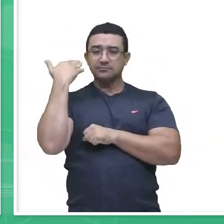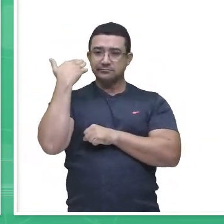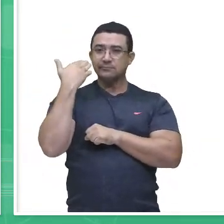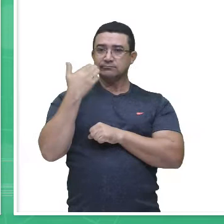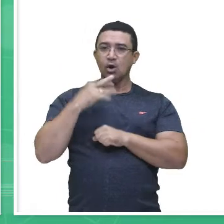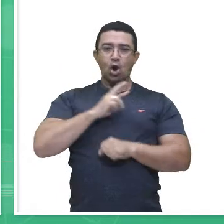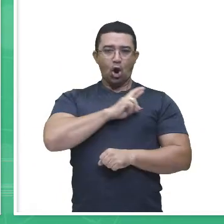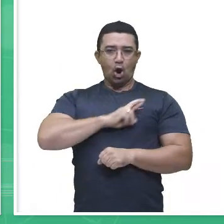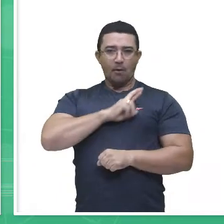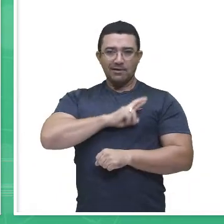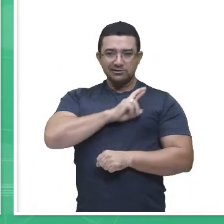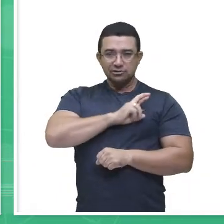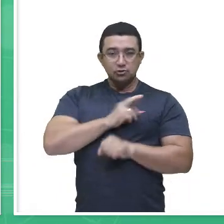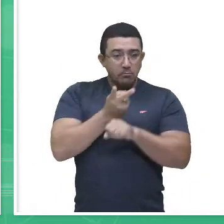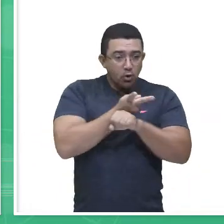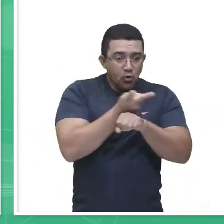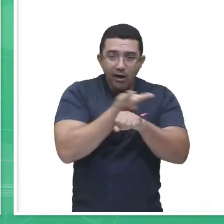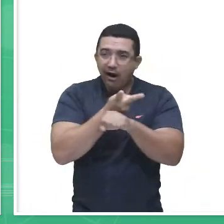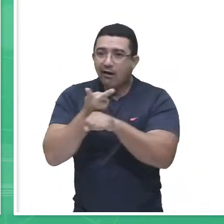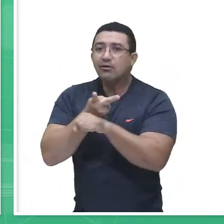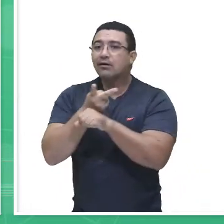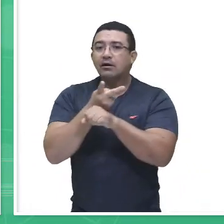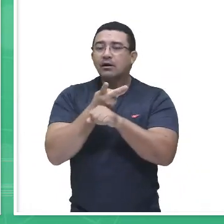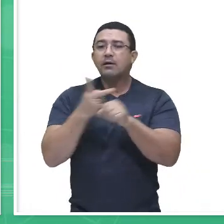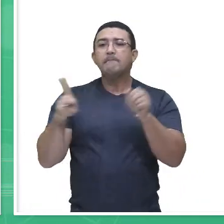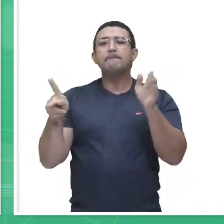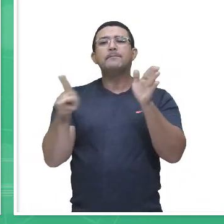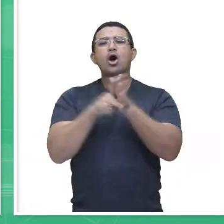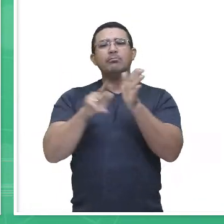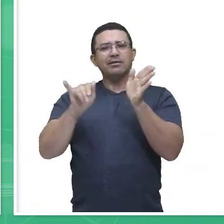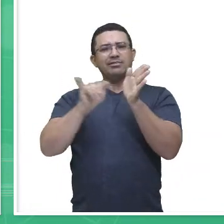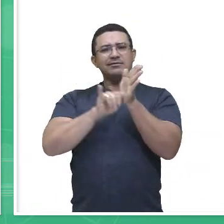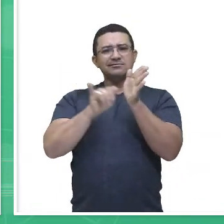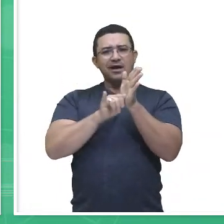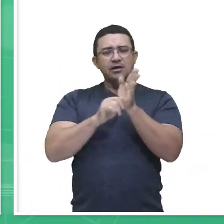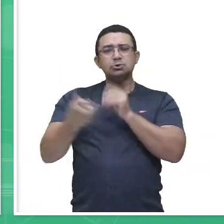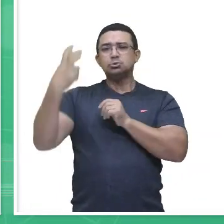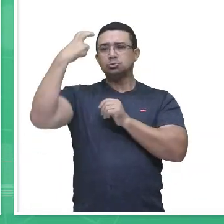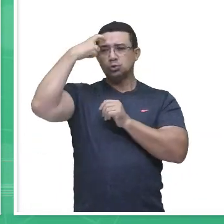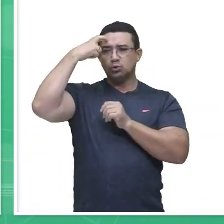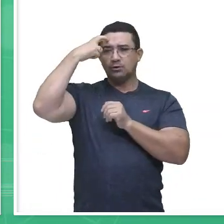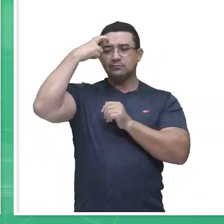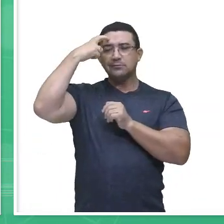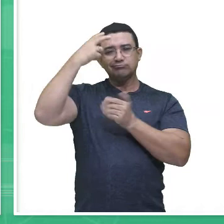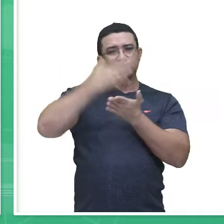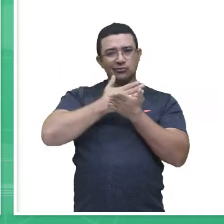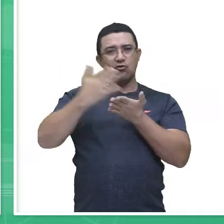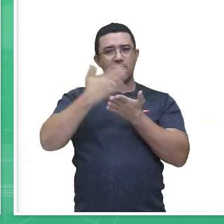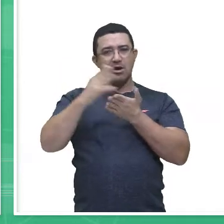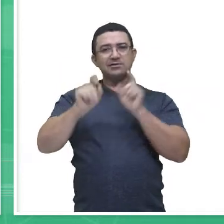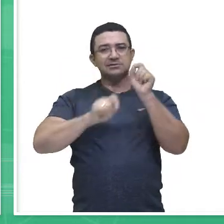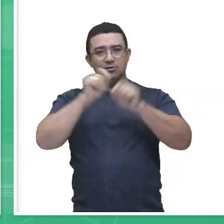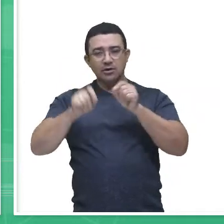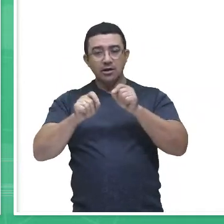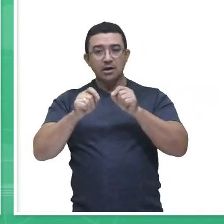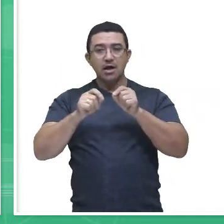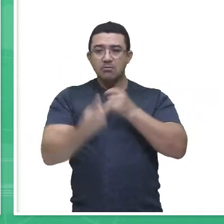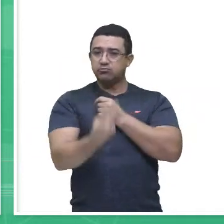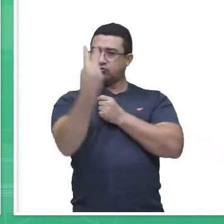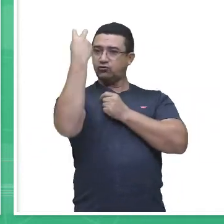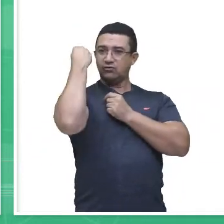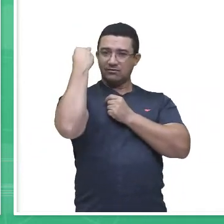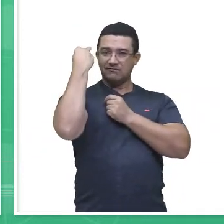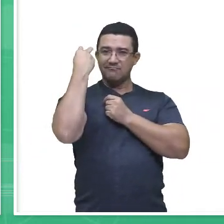identidade para o povo brasileiro. E isso vai ser feito em um primeiro momento olhando para o nosso passado. Então nós vamos